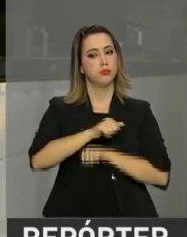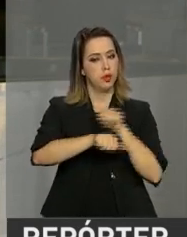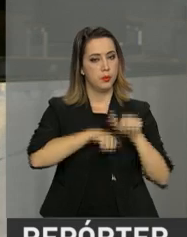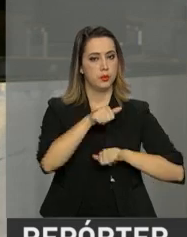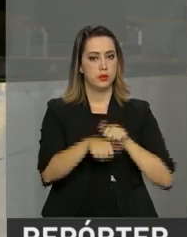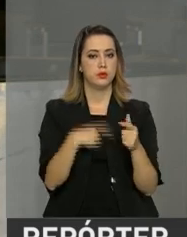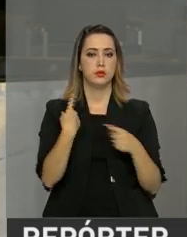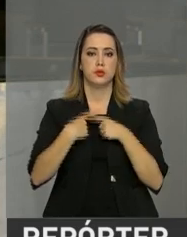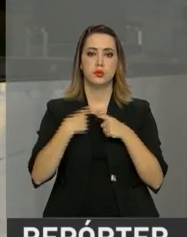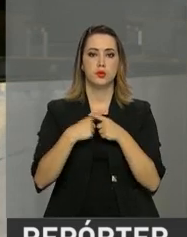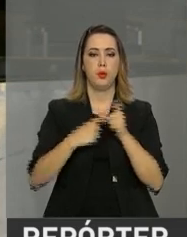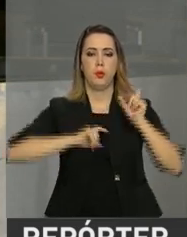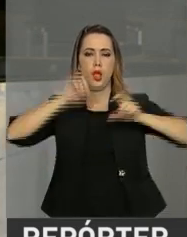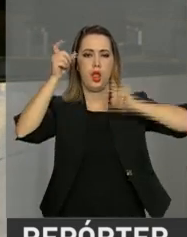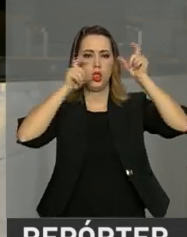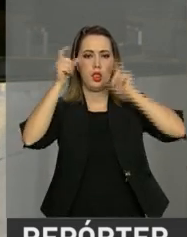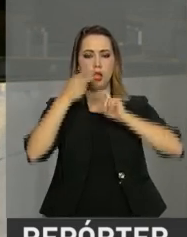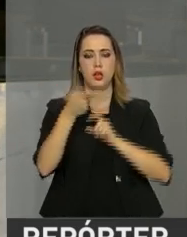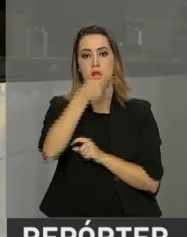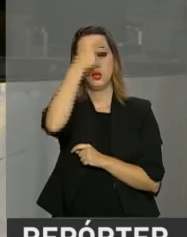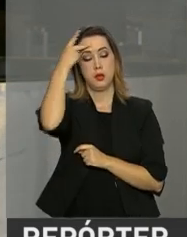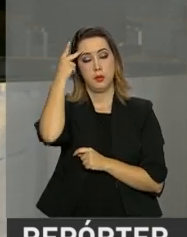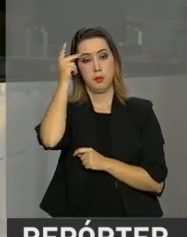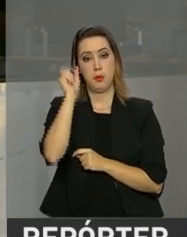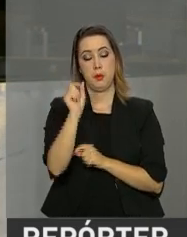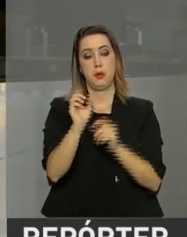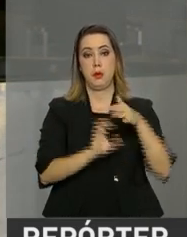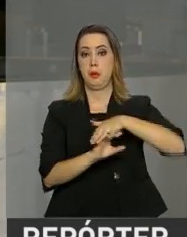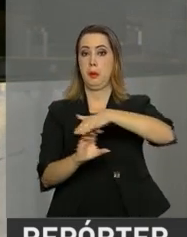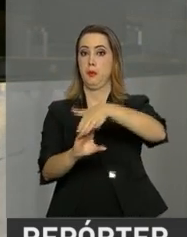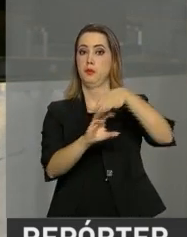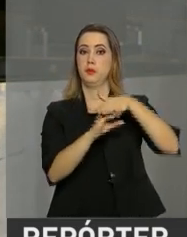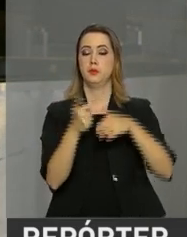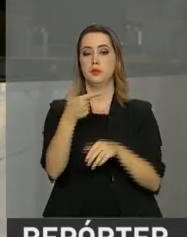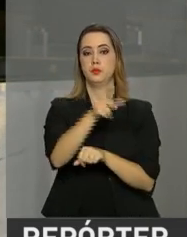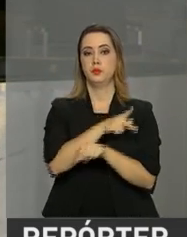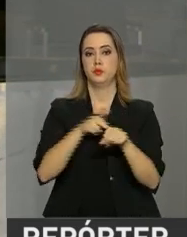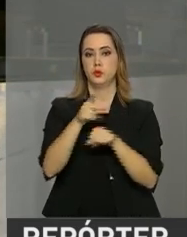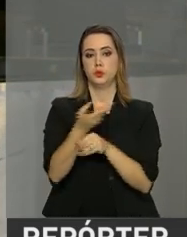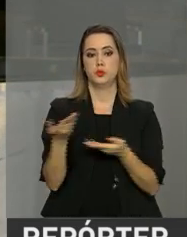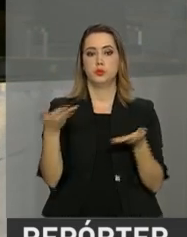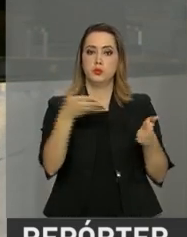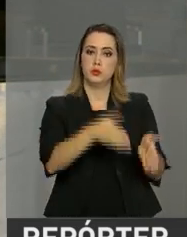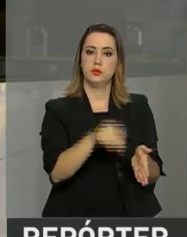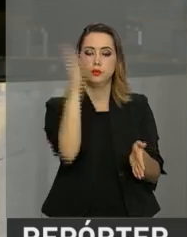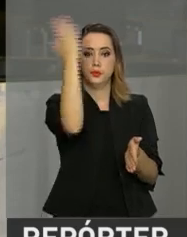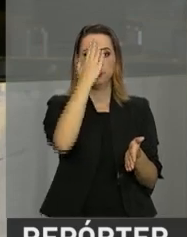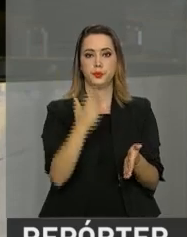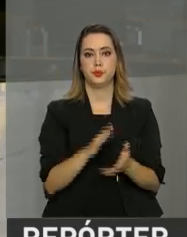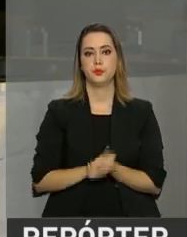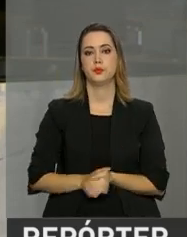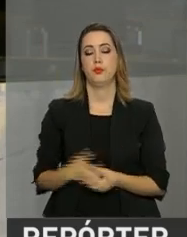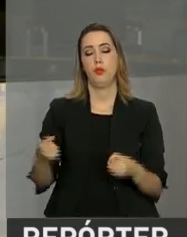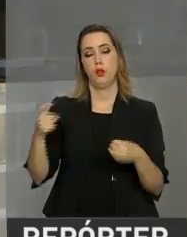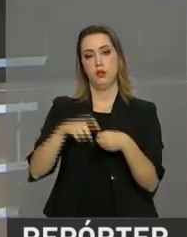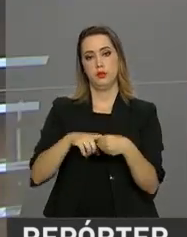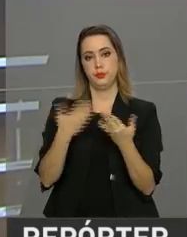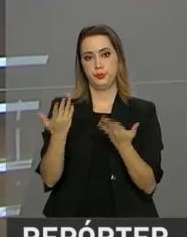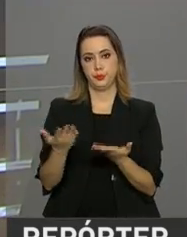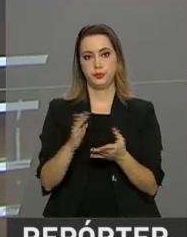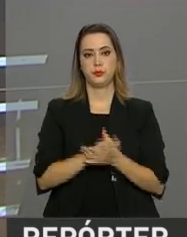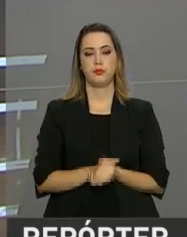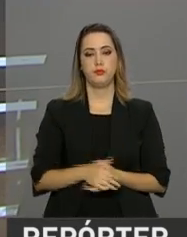já que pode atrair investimentos de empresas estrangeiras para o Brasil eu volto com você no estúdio Zé